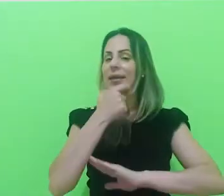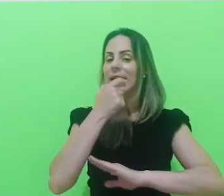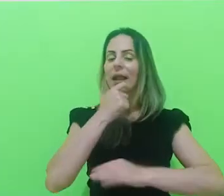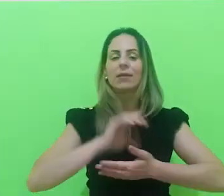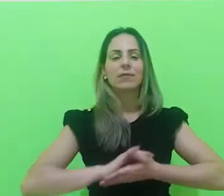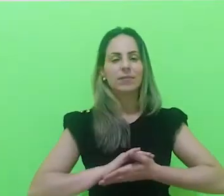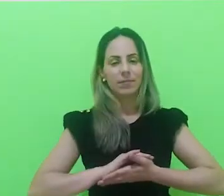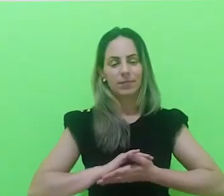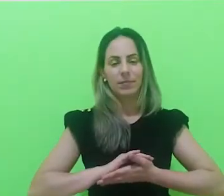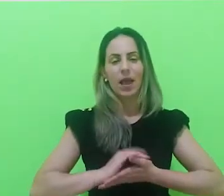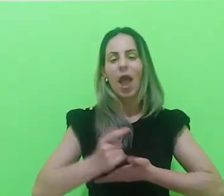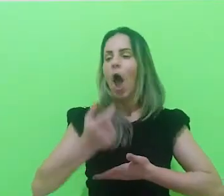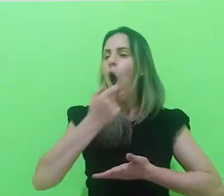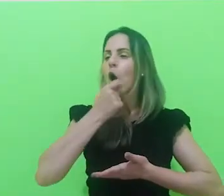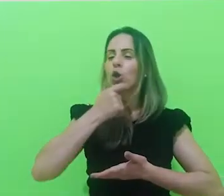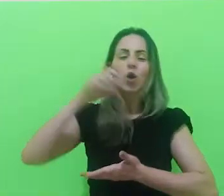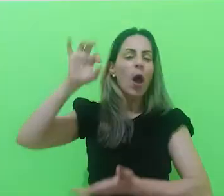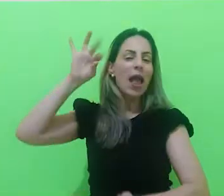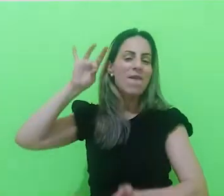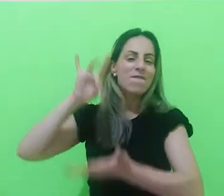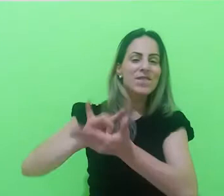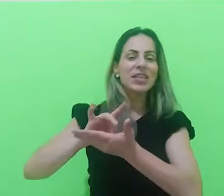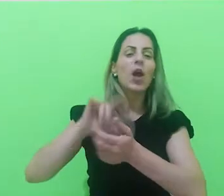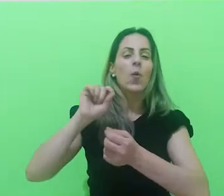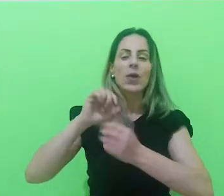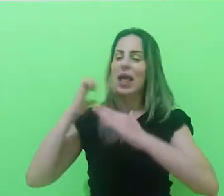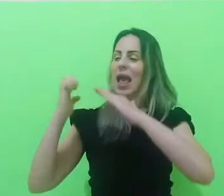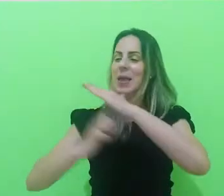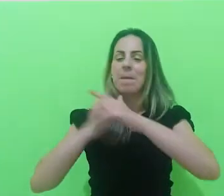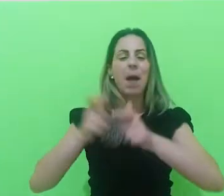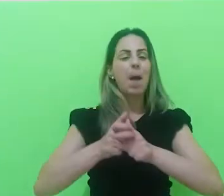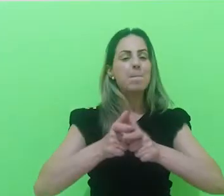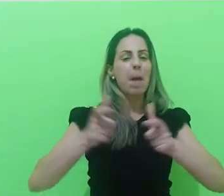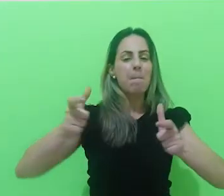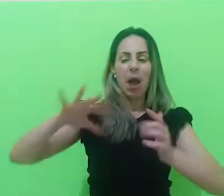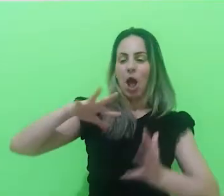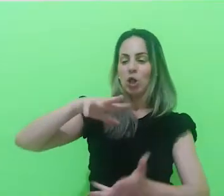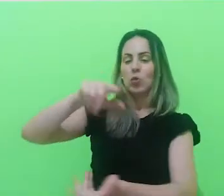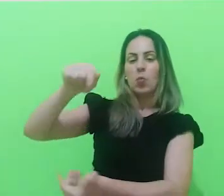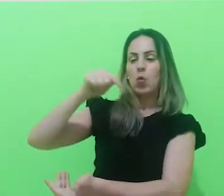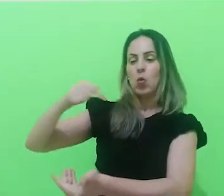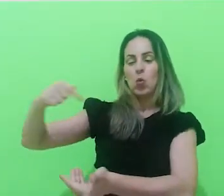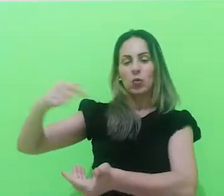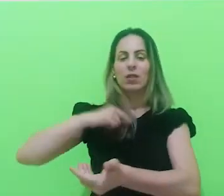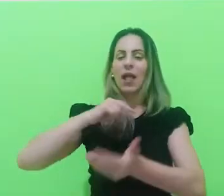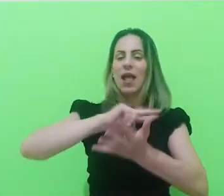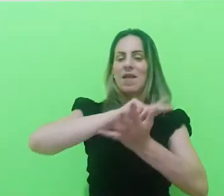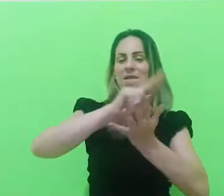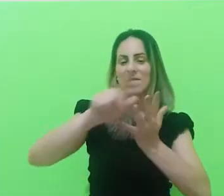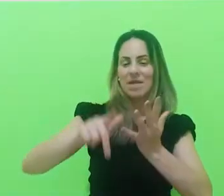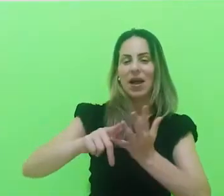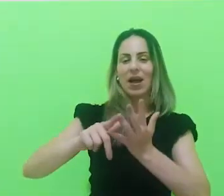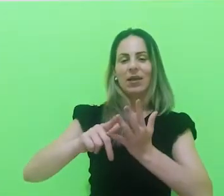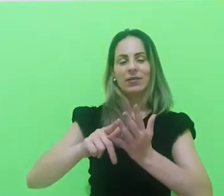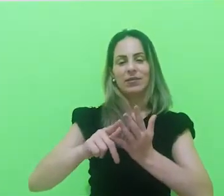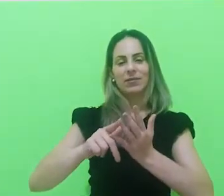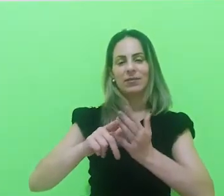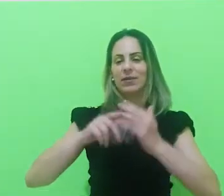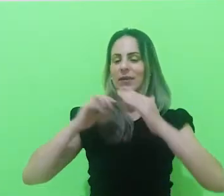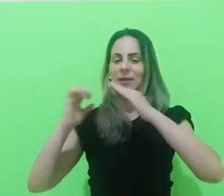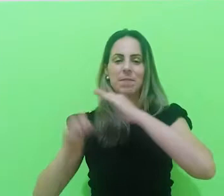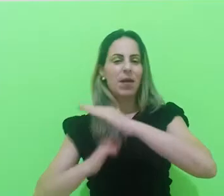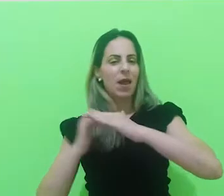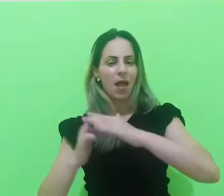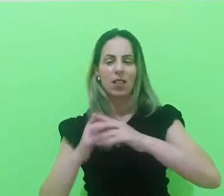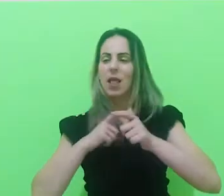é o idioma oficial das maiores empresas do mundo e das startups. Então, são várias as startups que nós temos